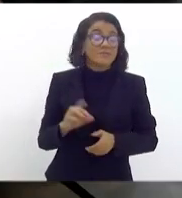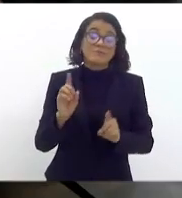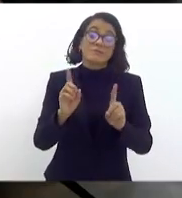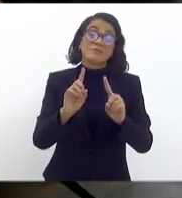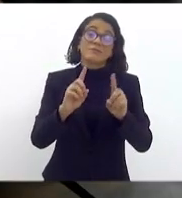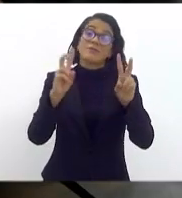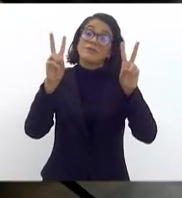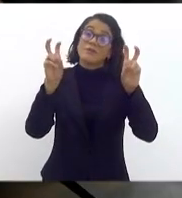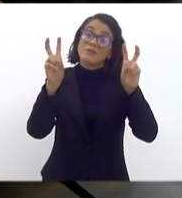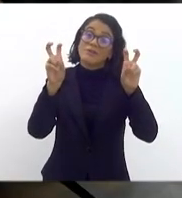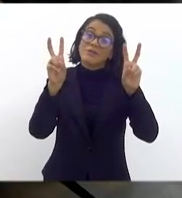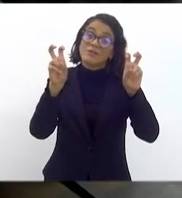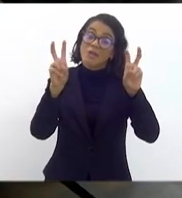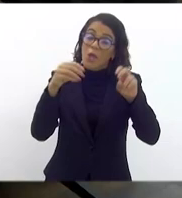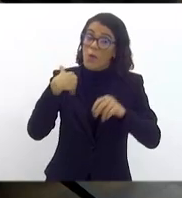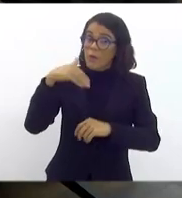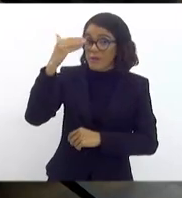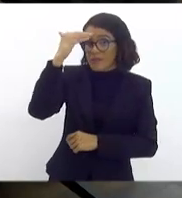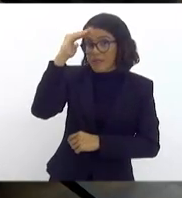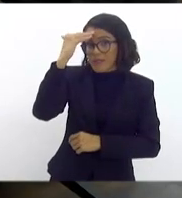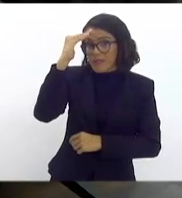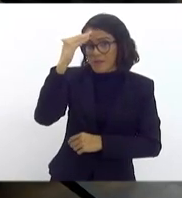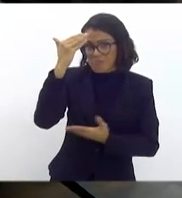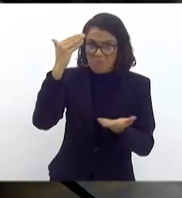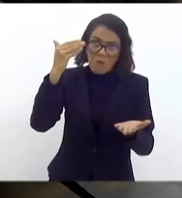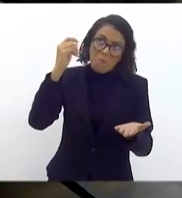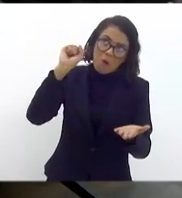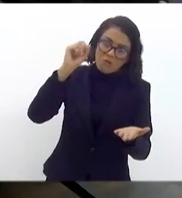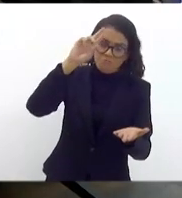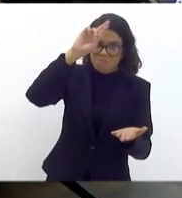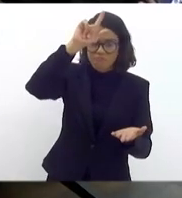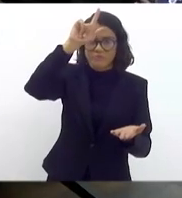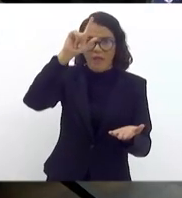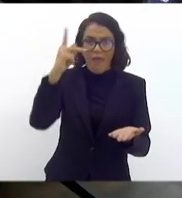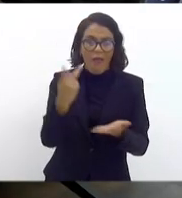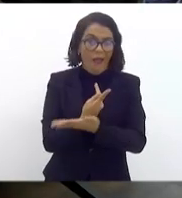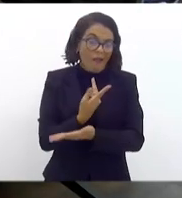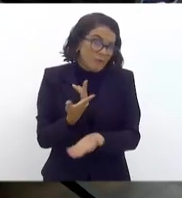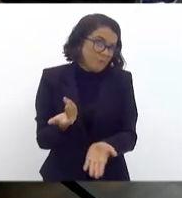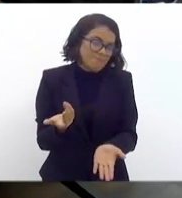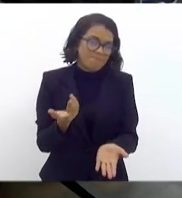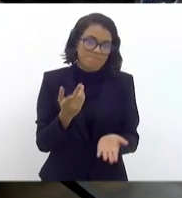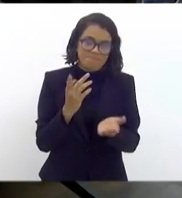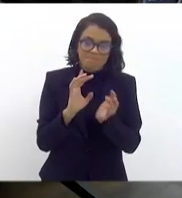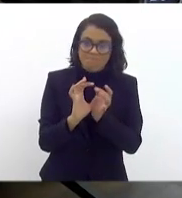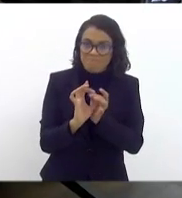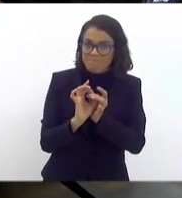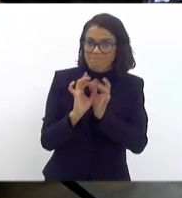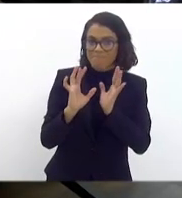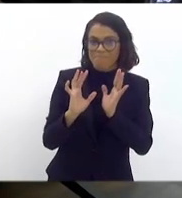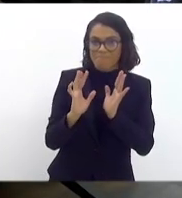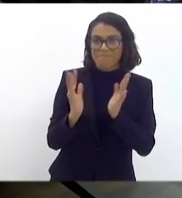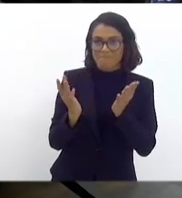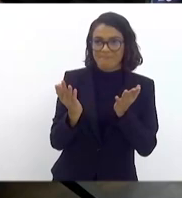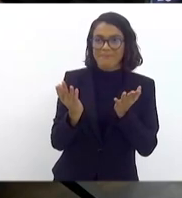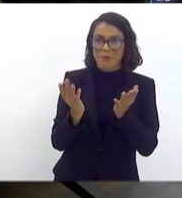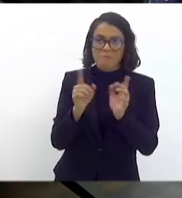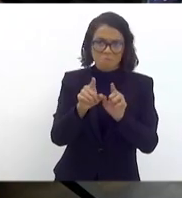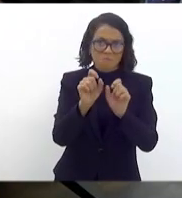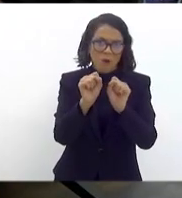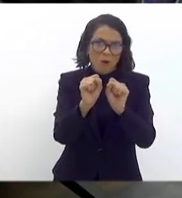questão. O senhor, pelo menos, eu entendi isso. Se eu entendi errado, né? Pois não. Eu só me permita, só